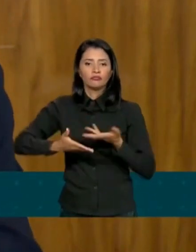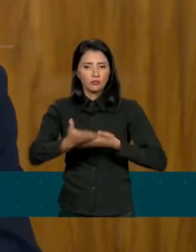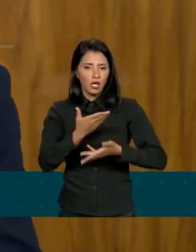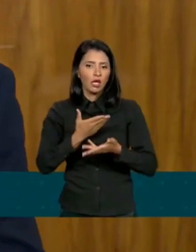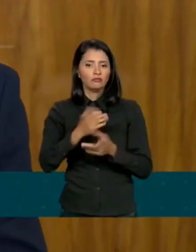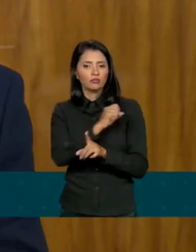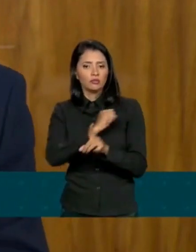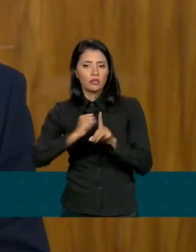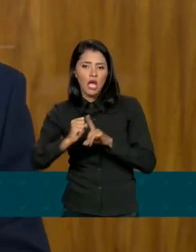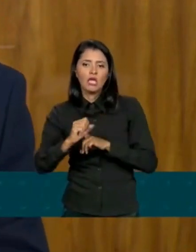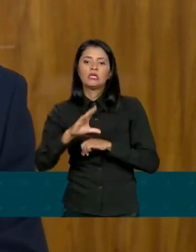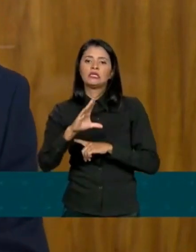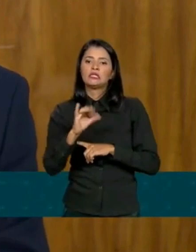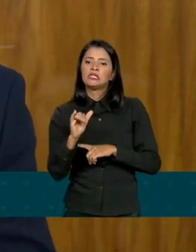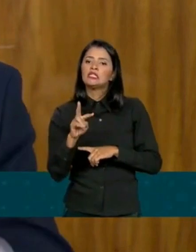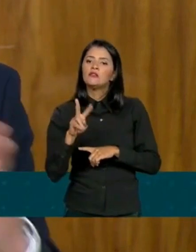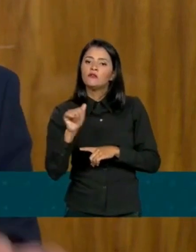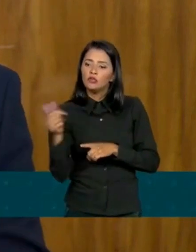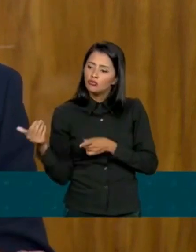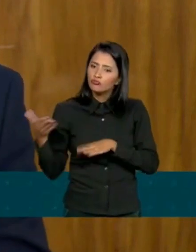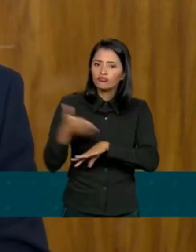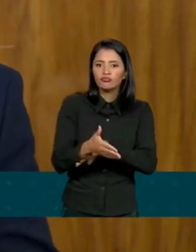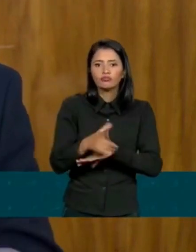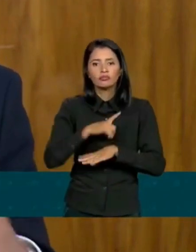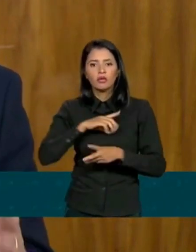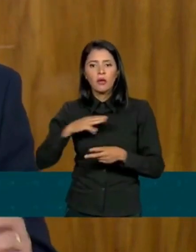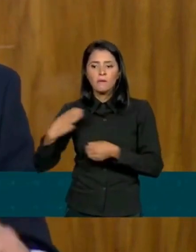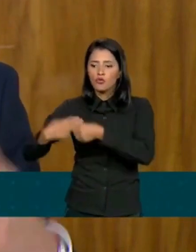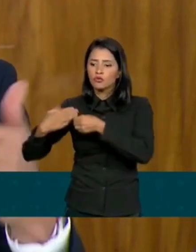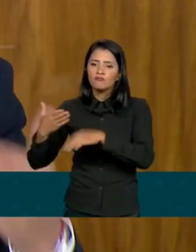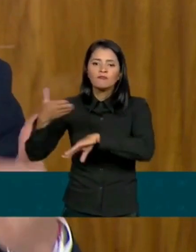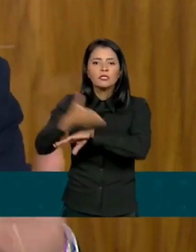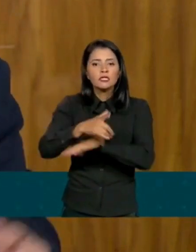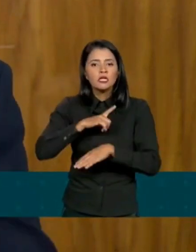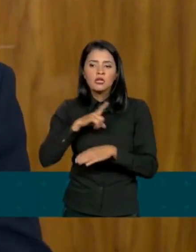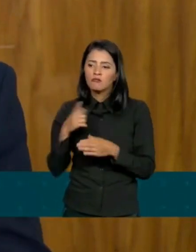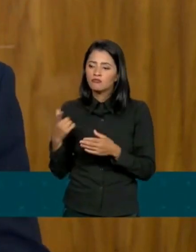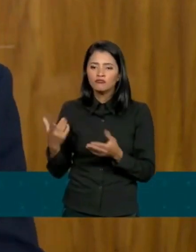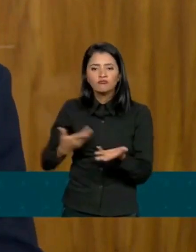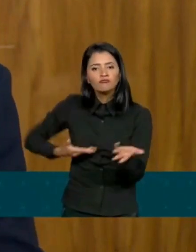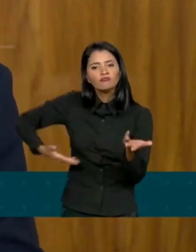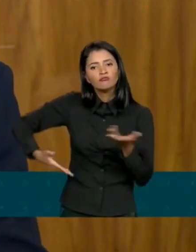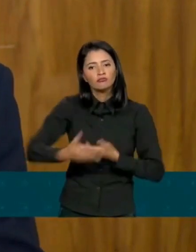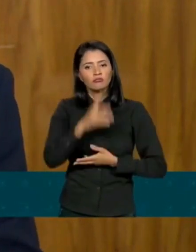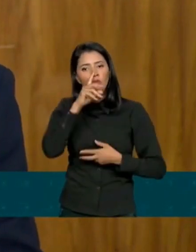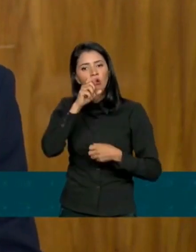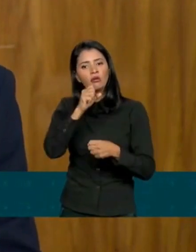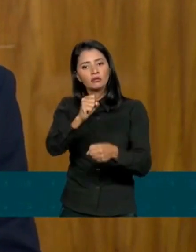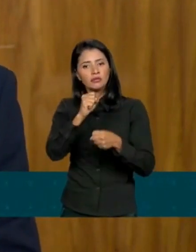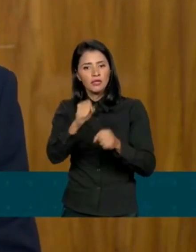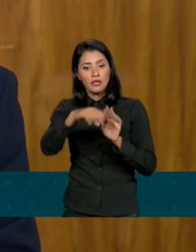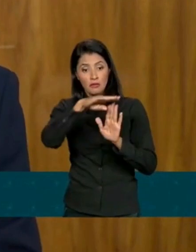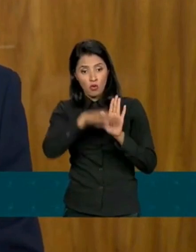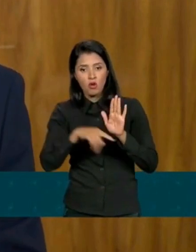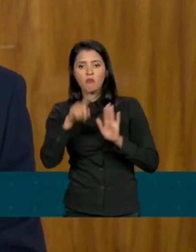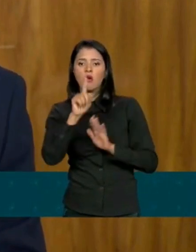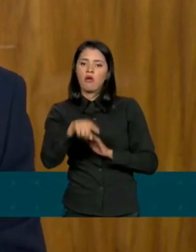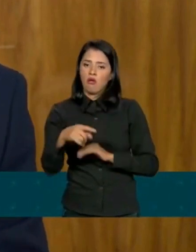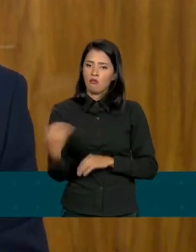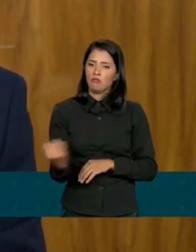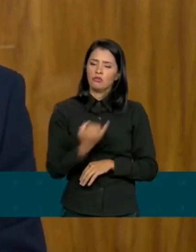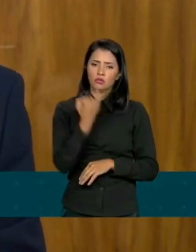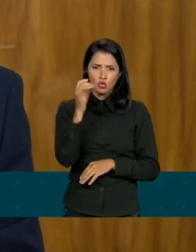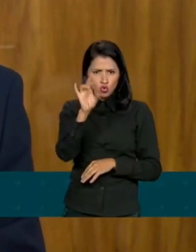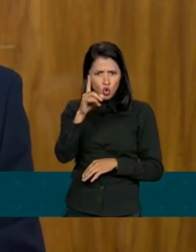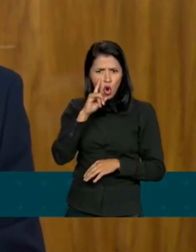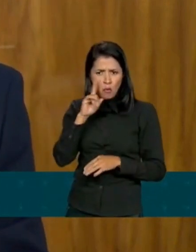sociedade civil, de todo o país, que envolve municípios, para que a gente possa cada vez mais fortalecer esse programa importante, não